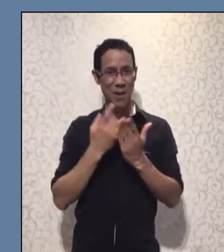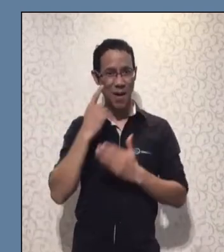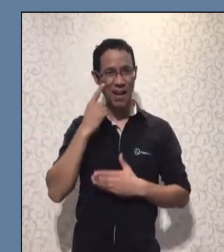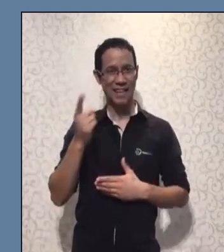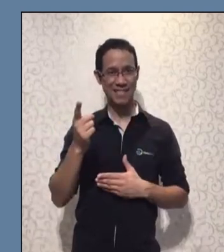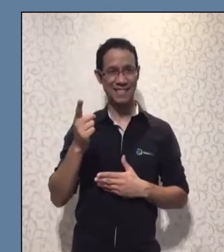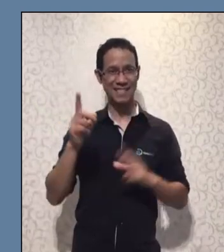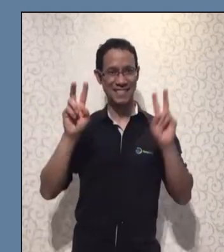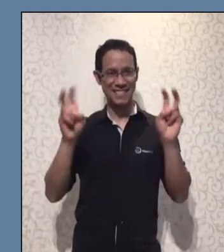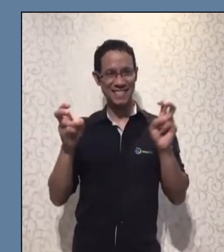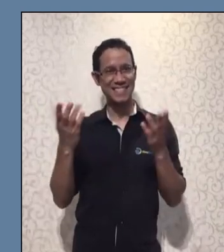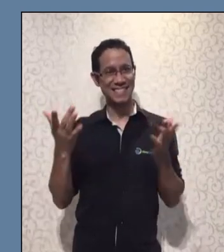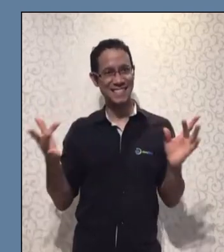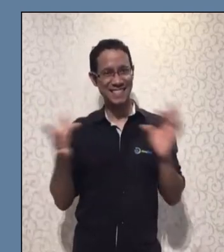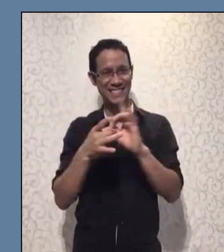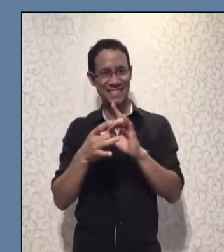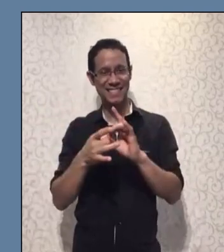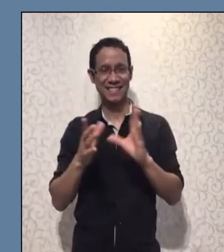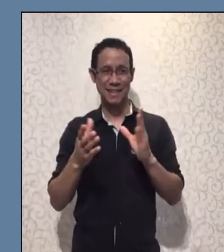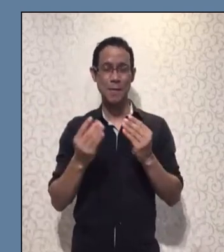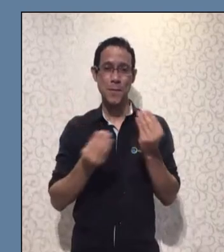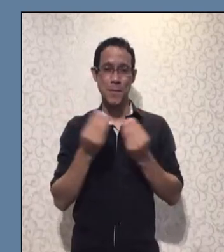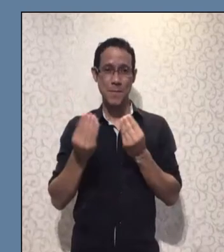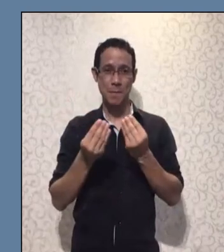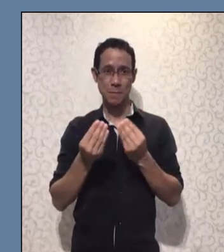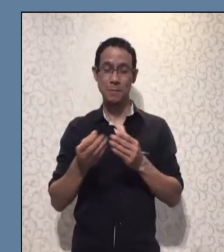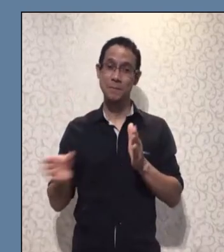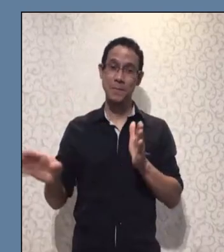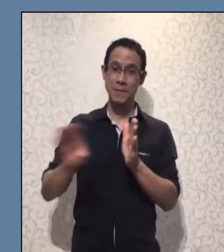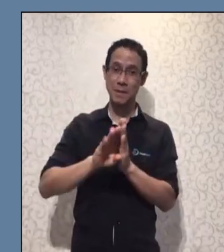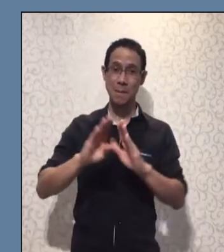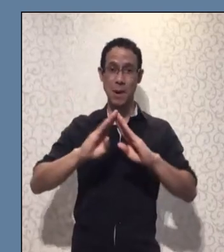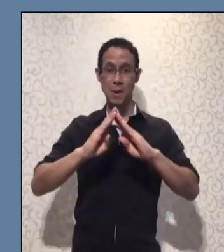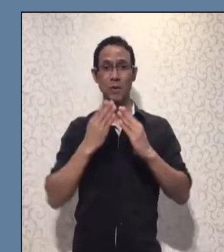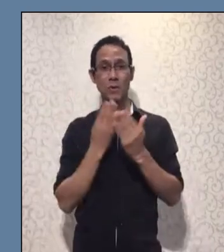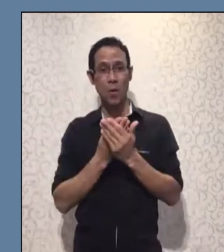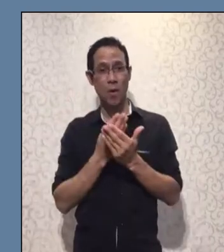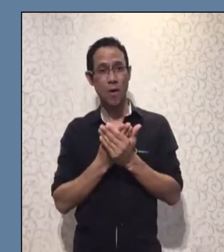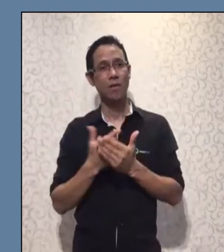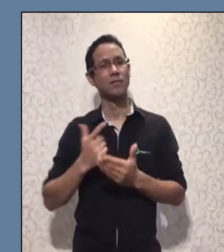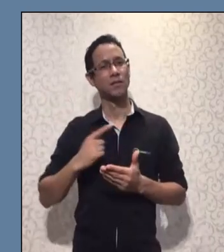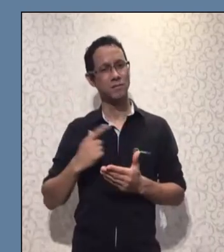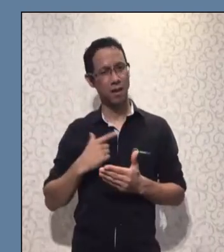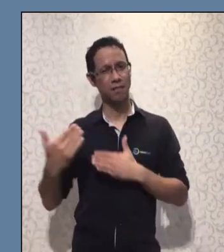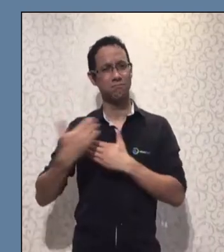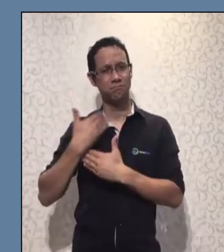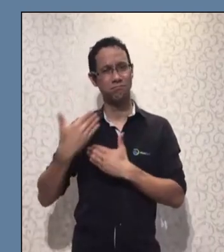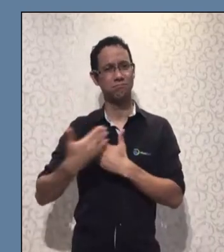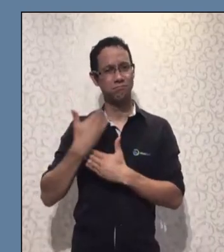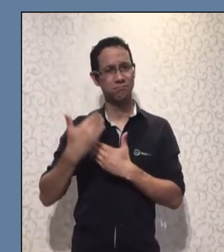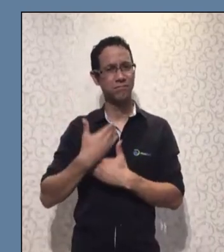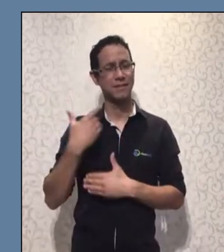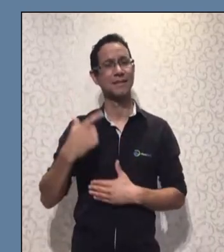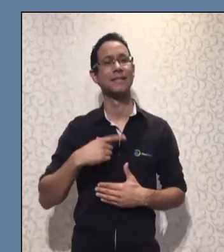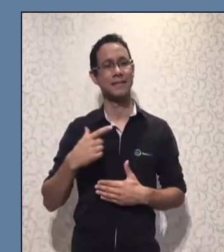para tentar. Quando chegava uma escola, a gente recebe muitas escolas, desde